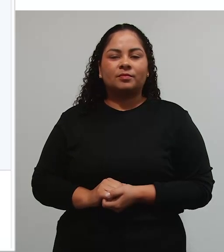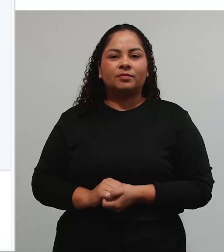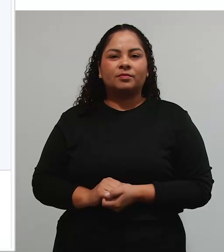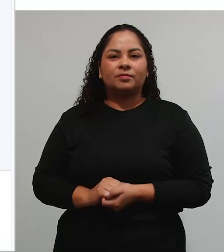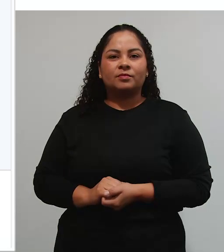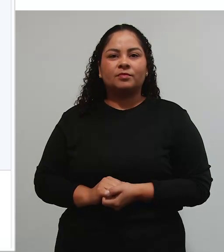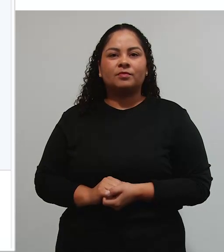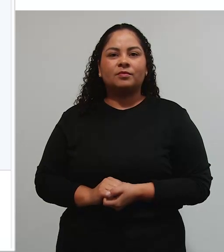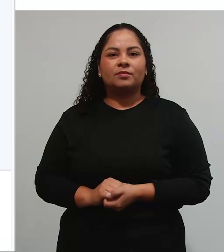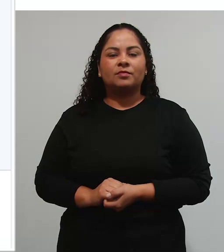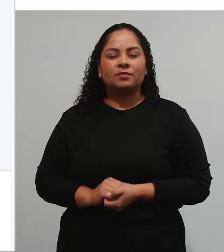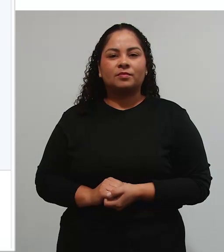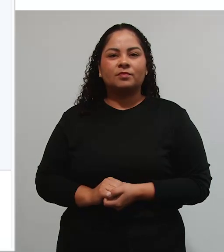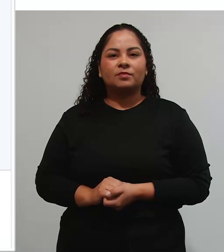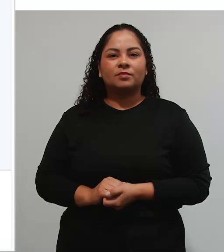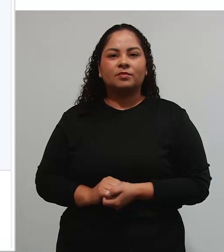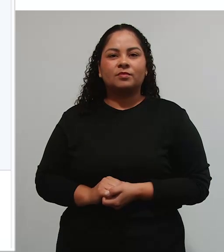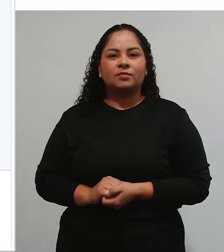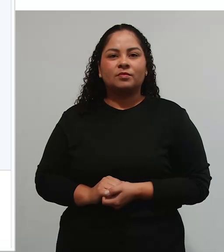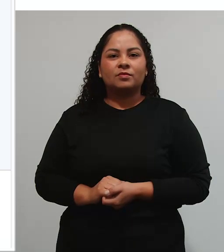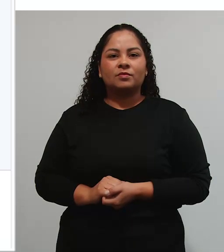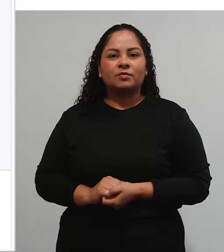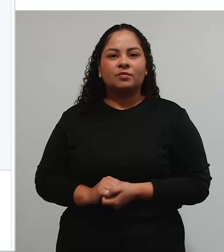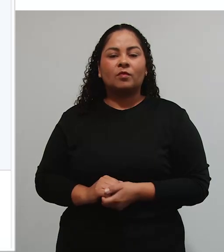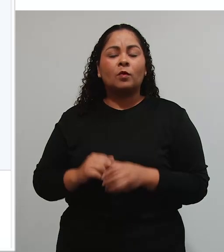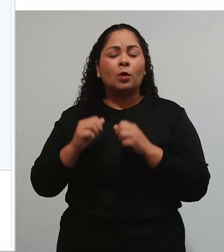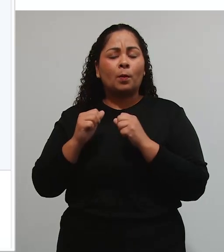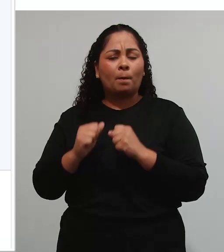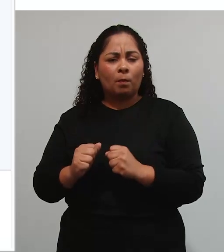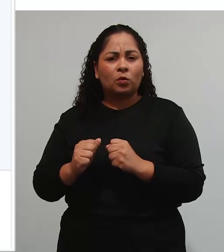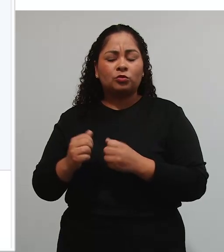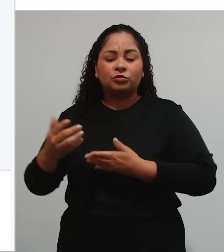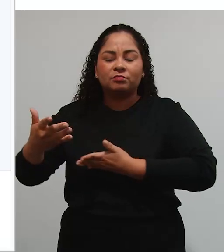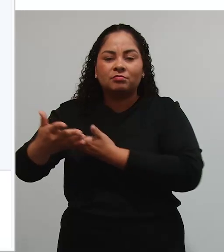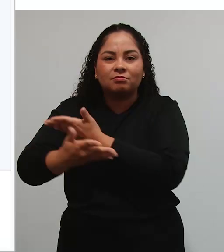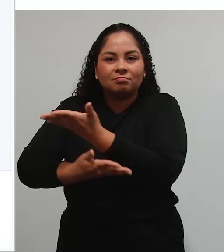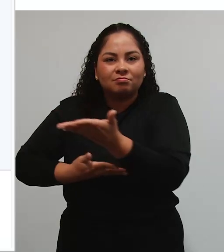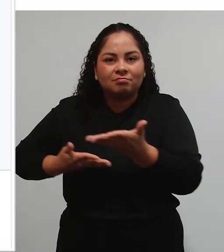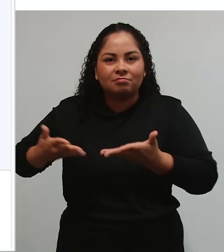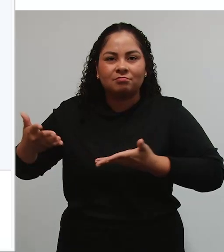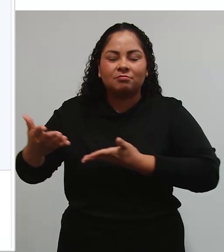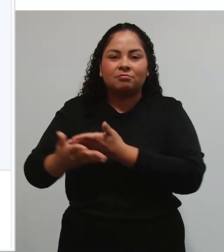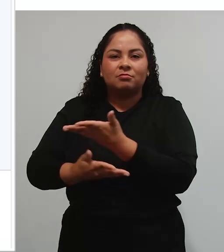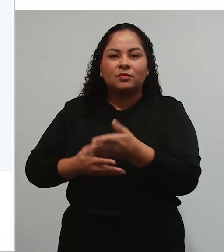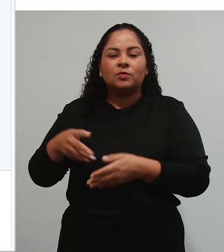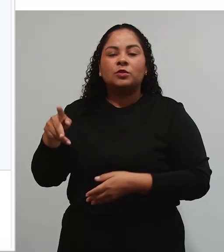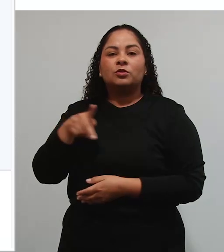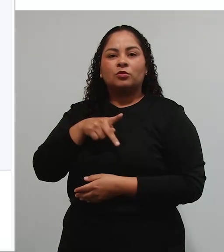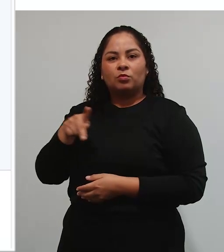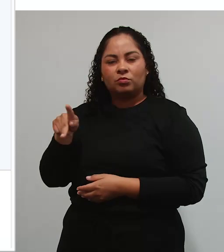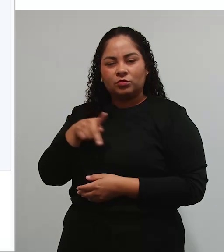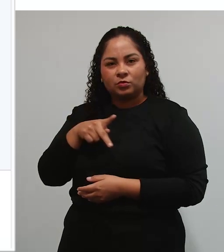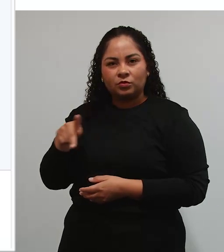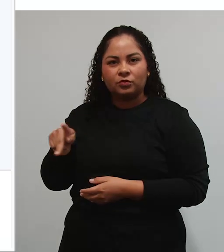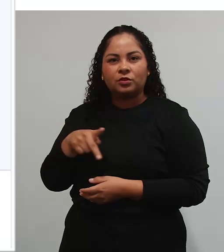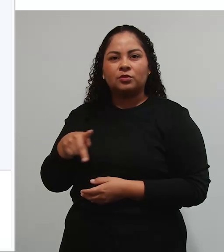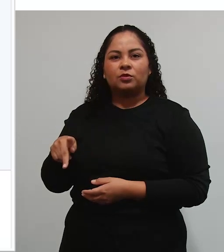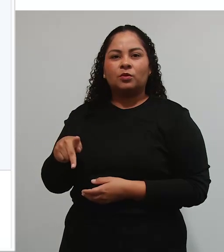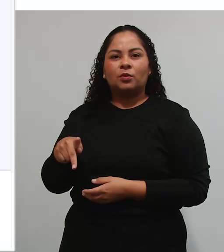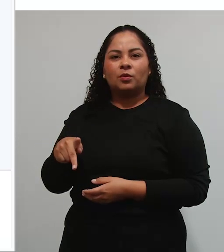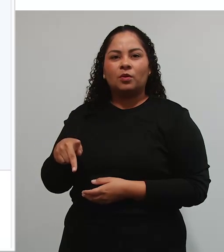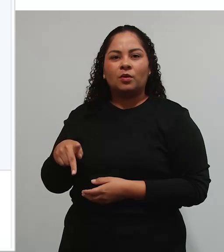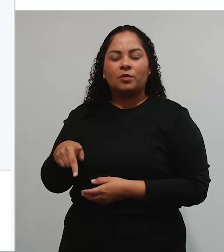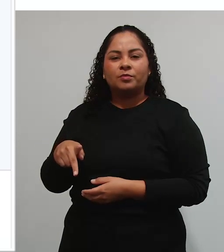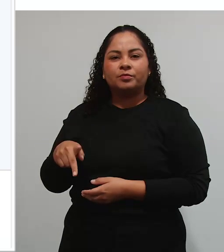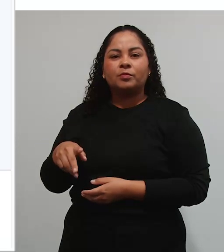se não fazer uma entrevista, um diálogo com os professores para que nós conheçamos a história